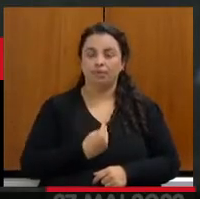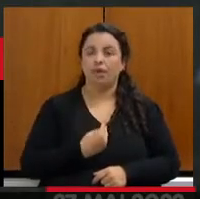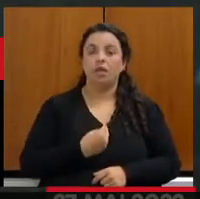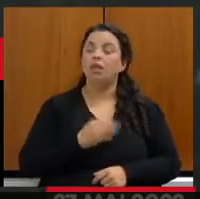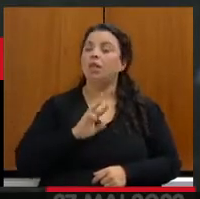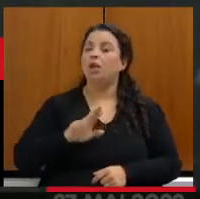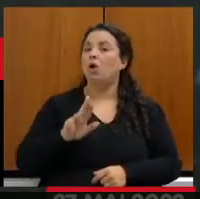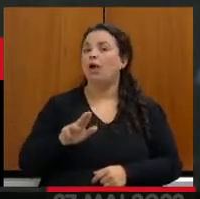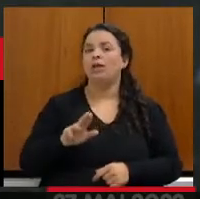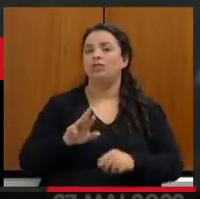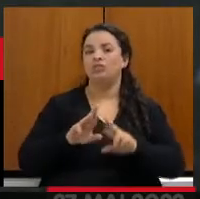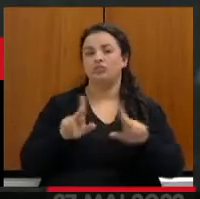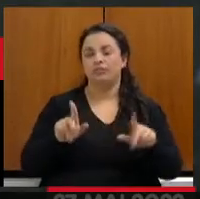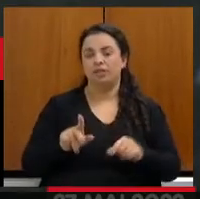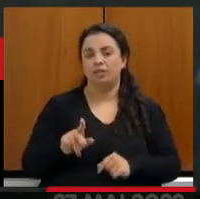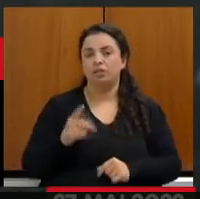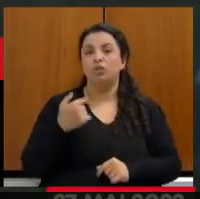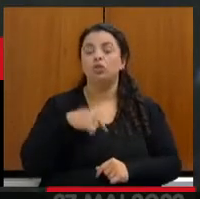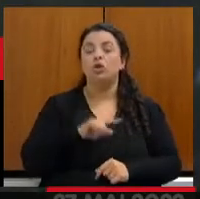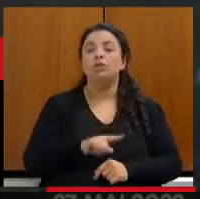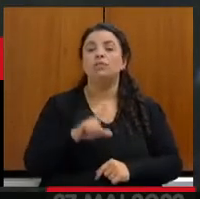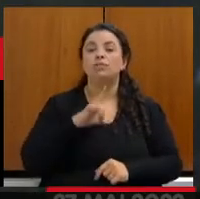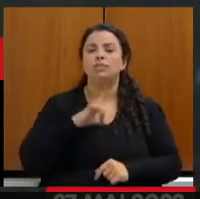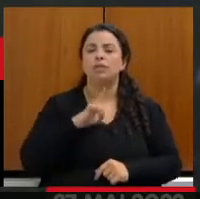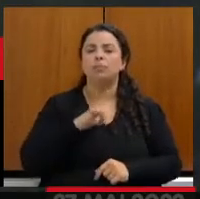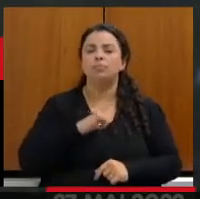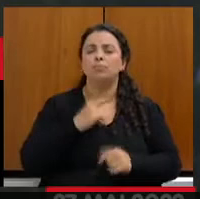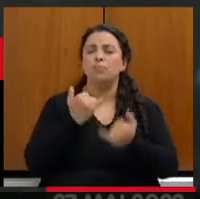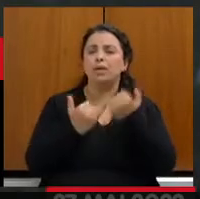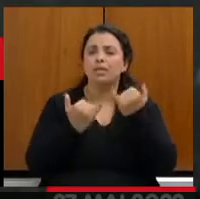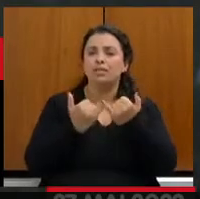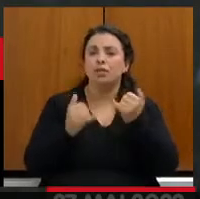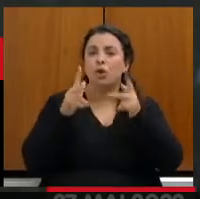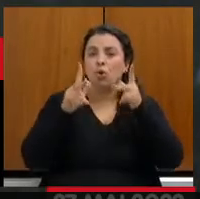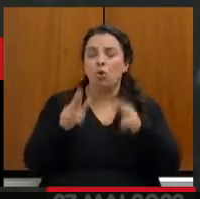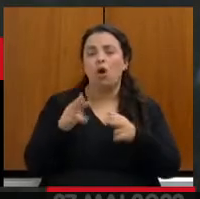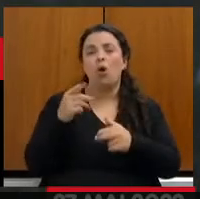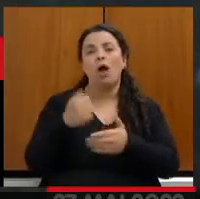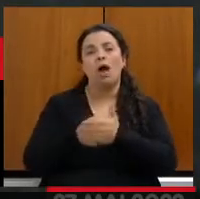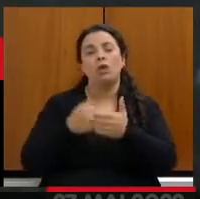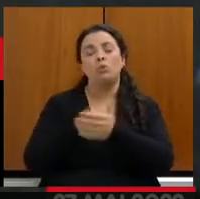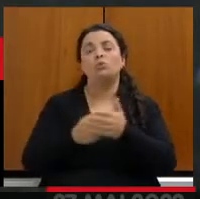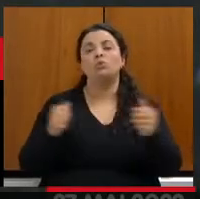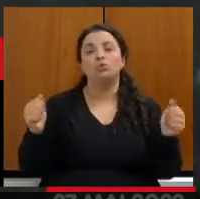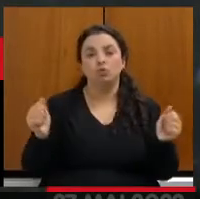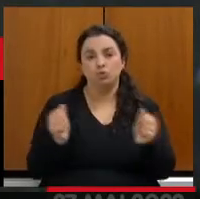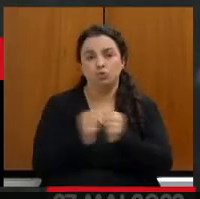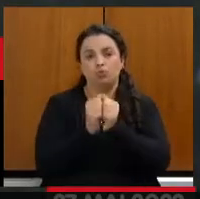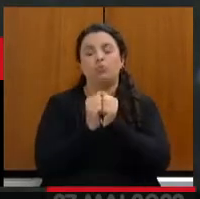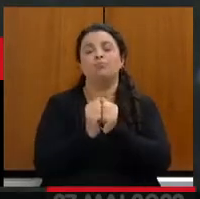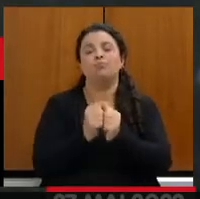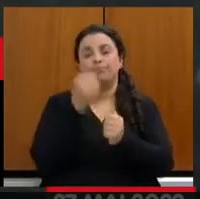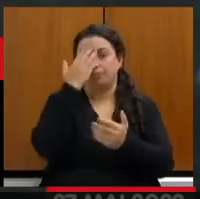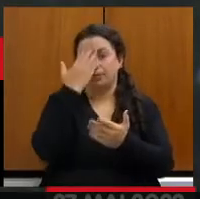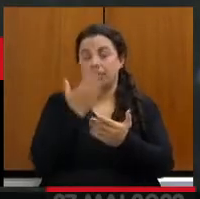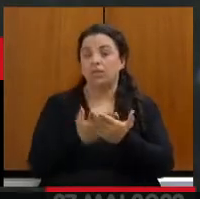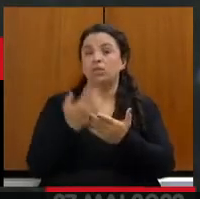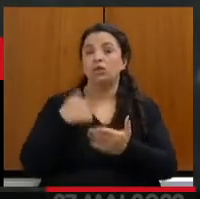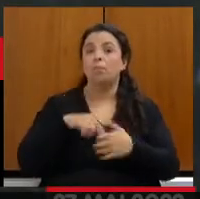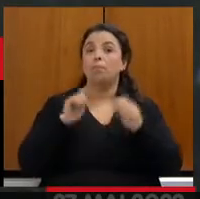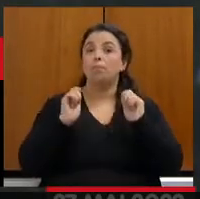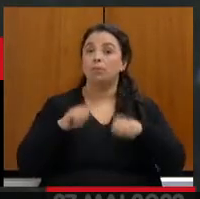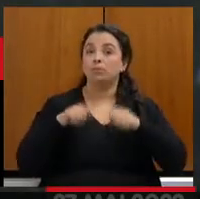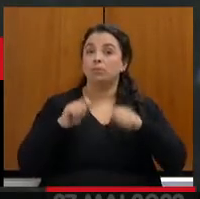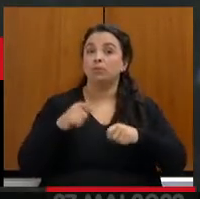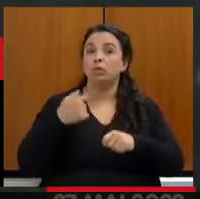distante de tudo que vocês vivem pelo contrário nós estamos na luta com vocês né acreditando da possibilidade que a gente possa